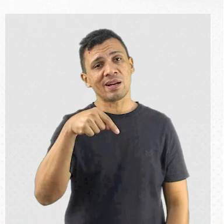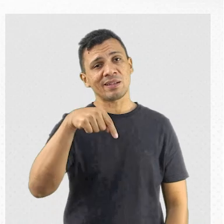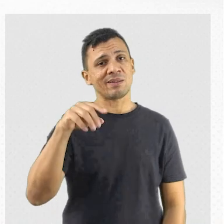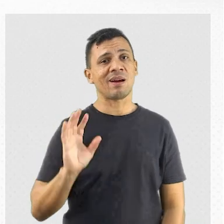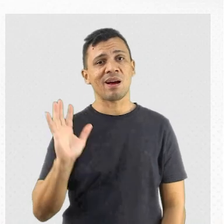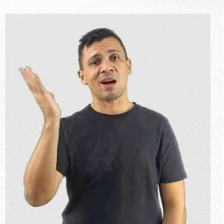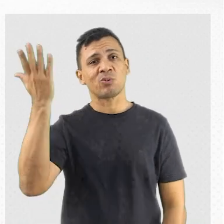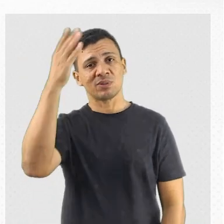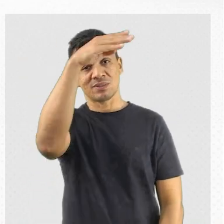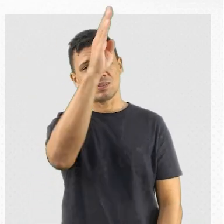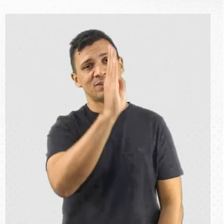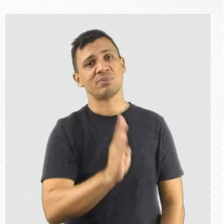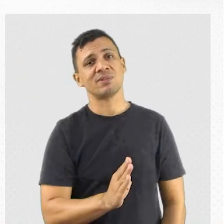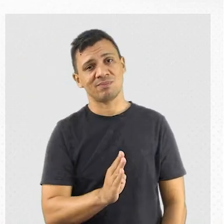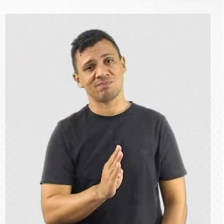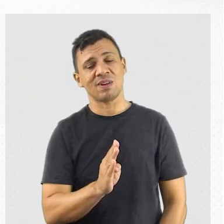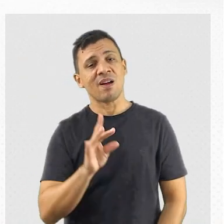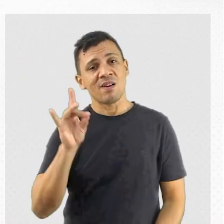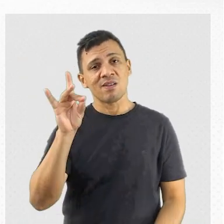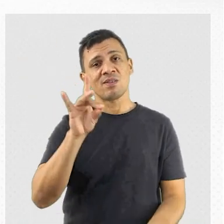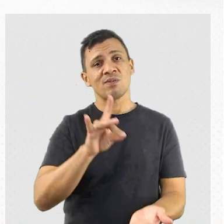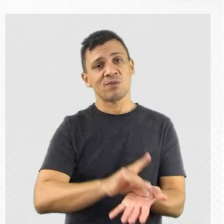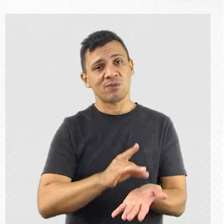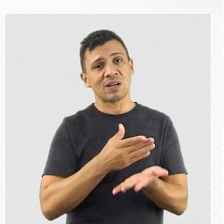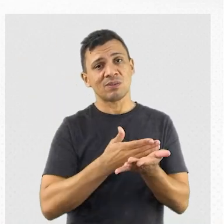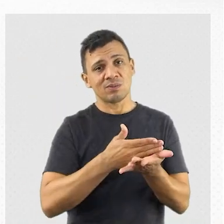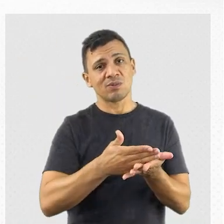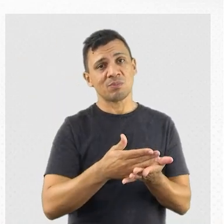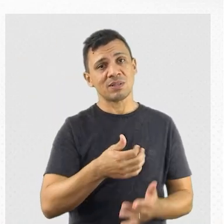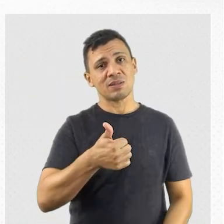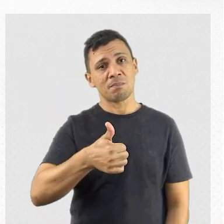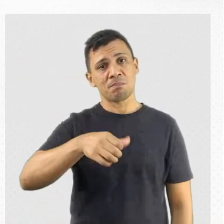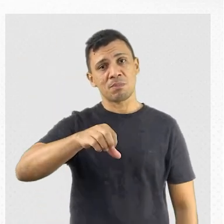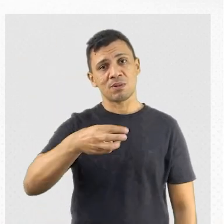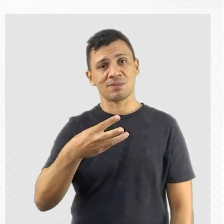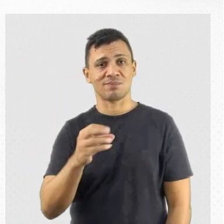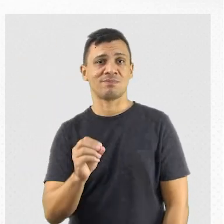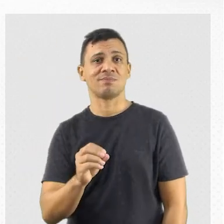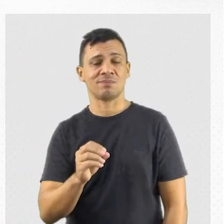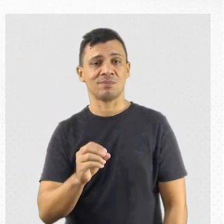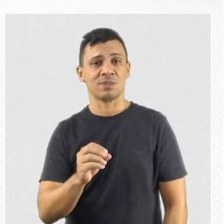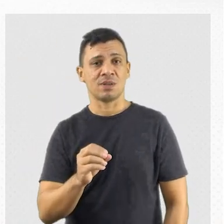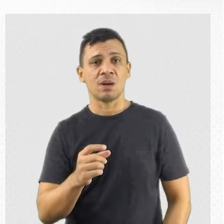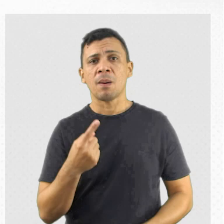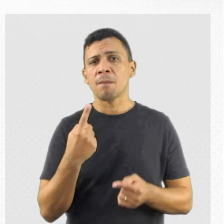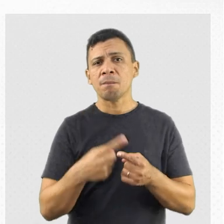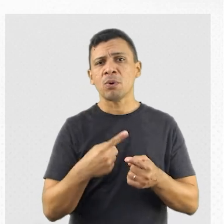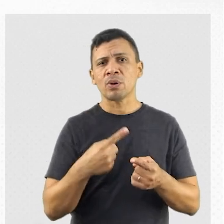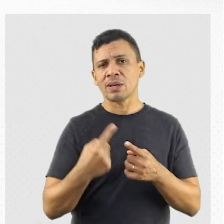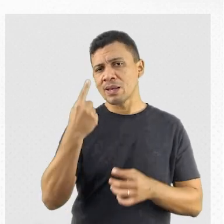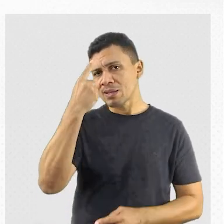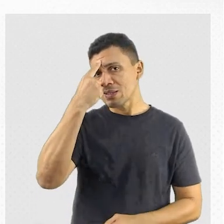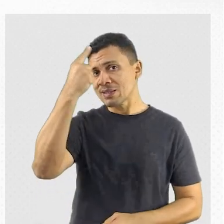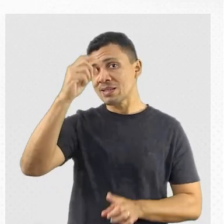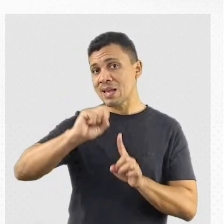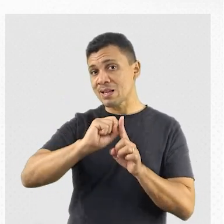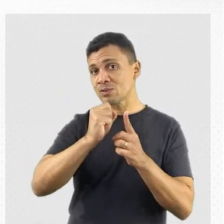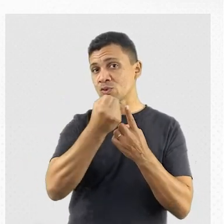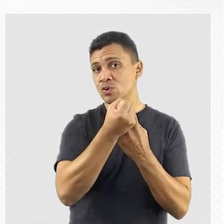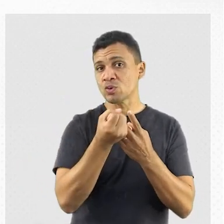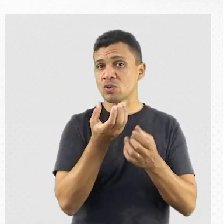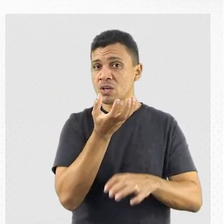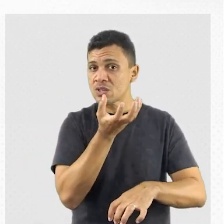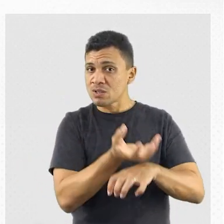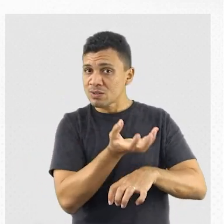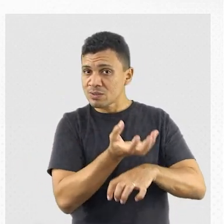não tem a sensação de que elas são fruto da sua decisão individual? Imagino que sim. No entanto, se a gente para fazer